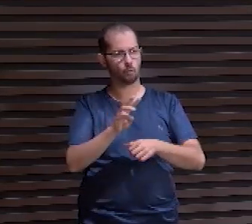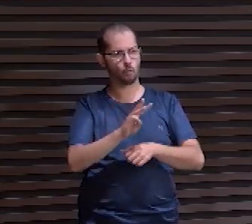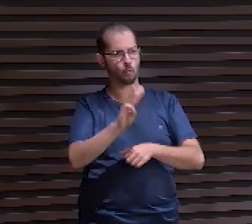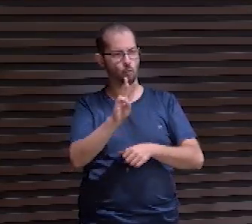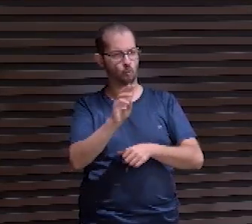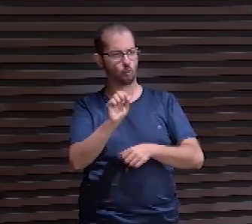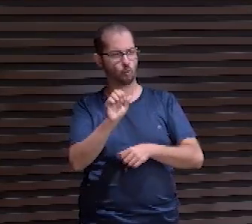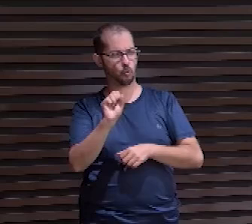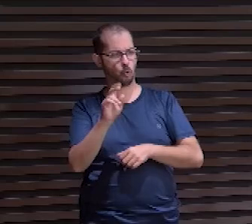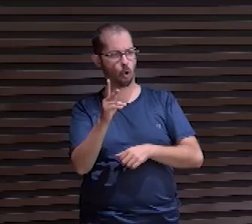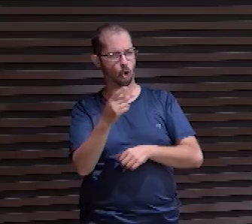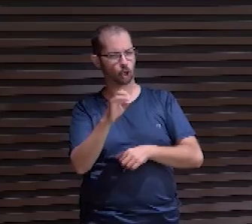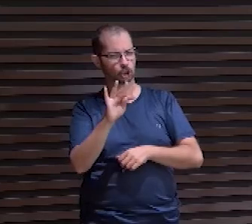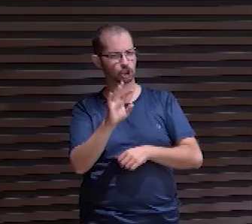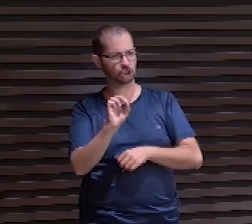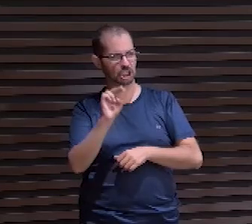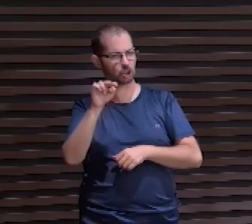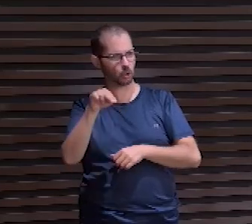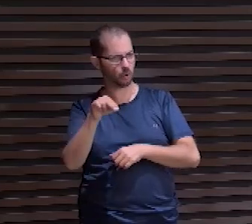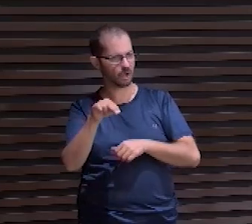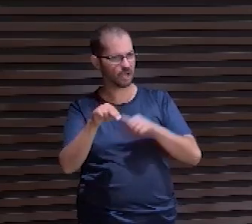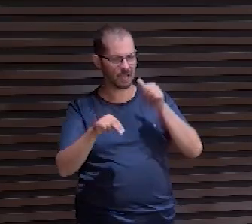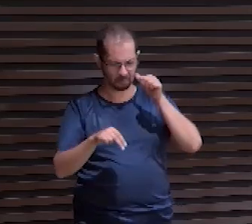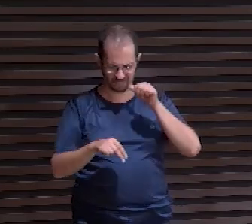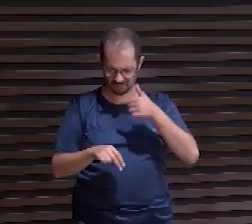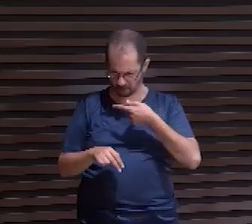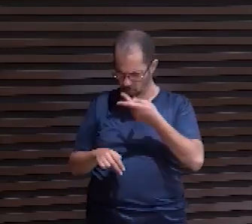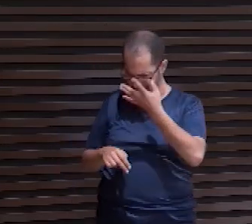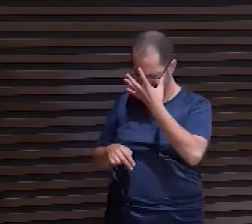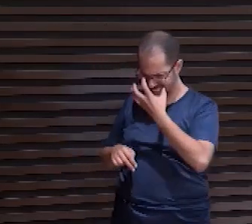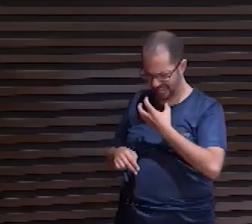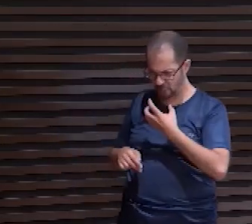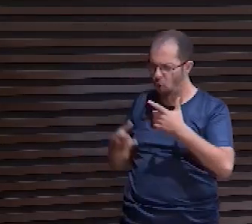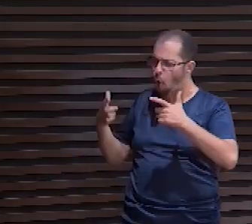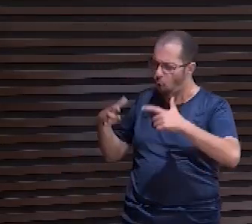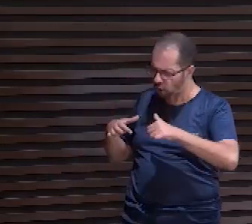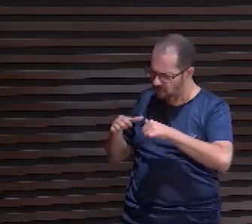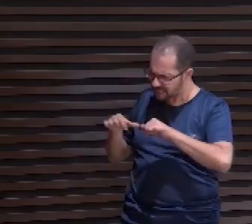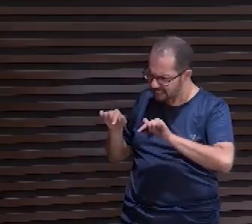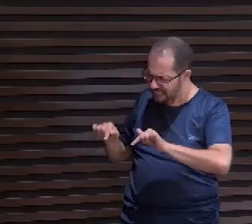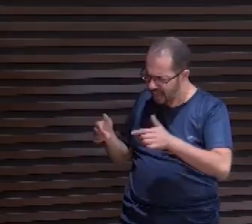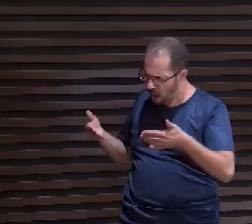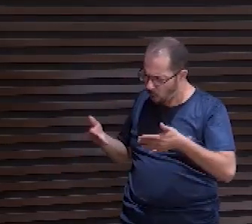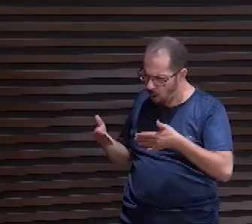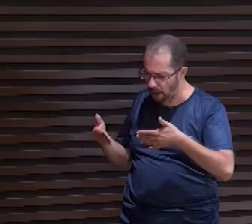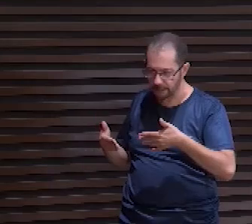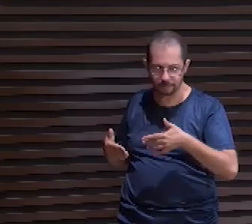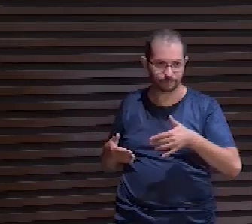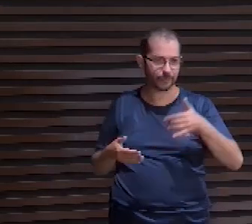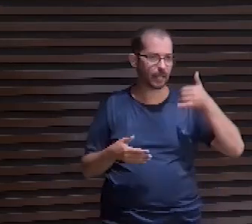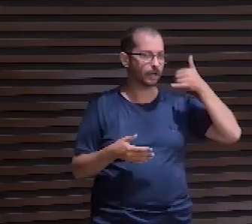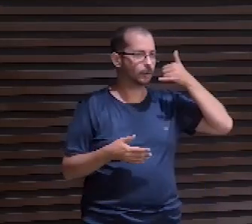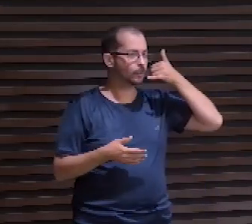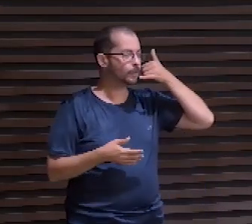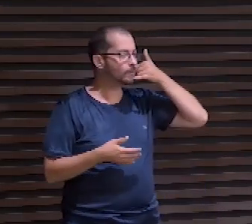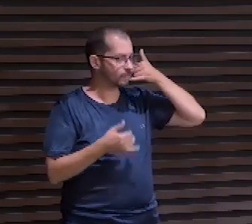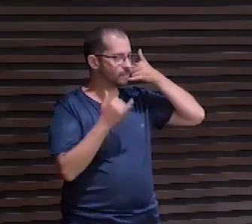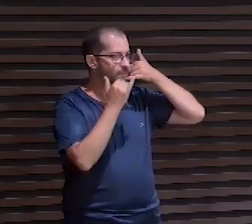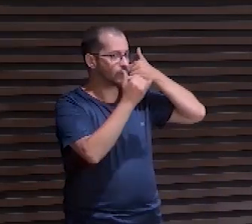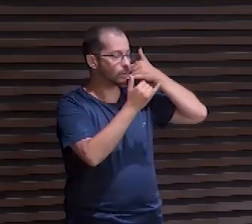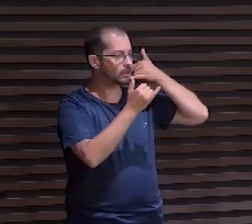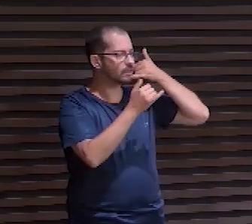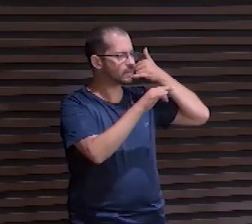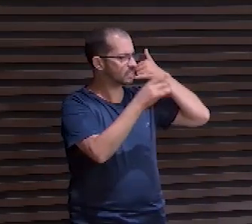Surpresa, ela perguntou: sério? Então onde o senhor está? Você não sabe? Foi a